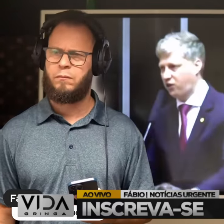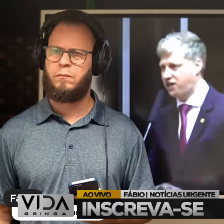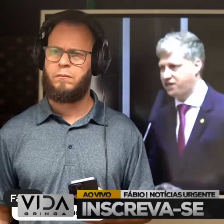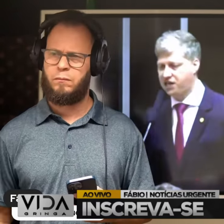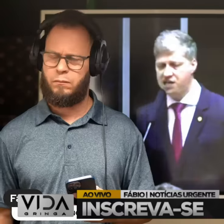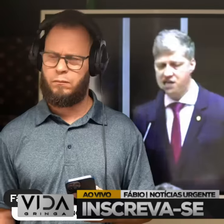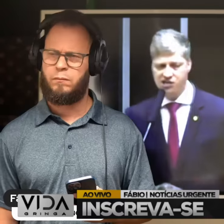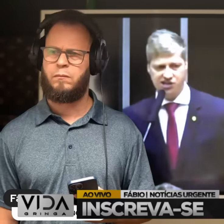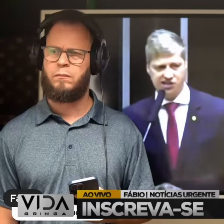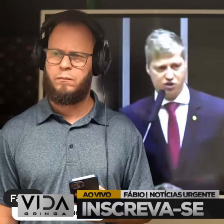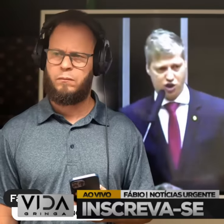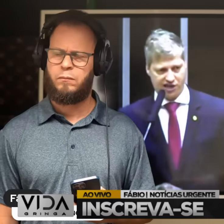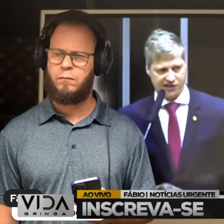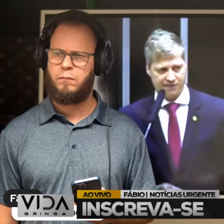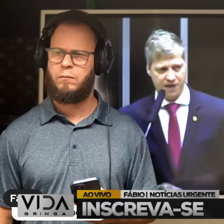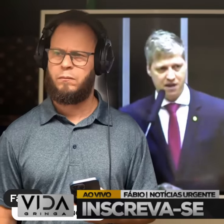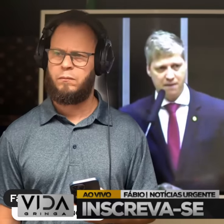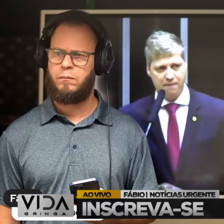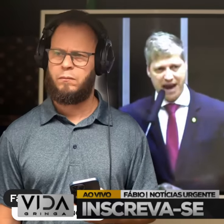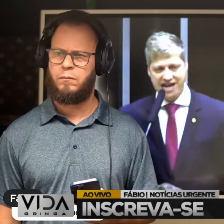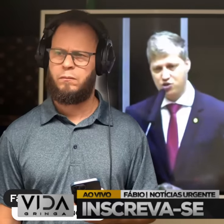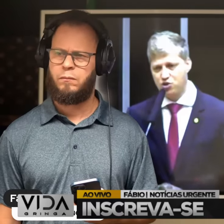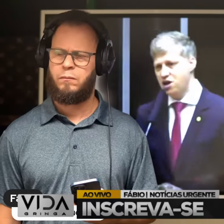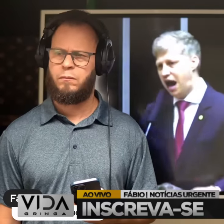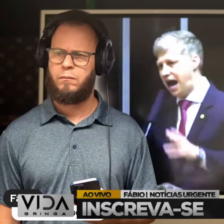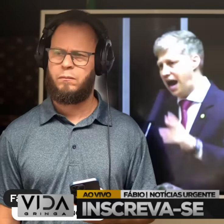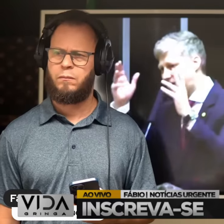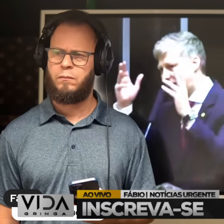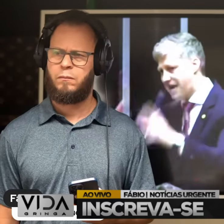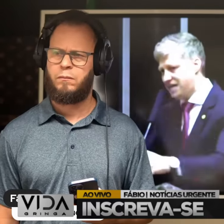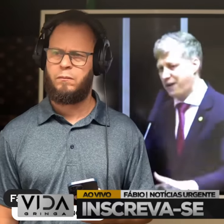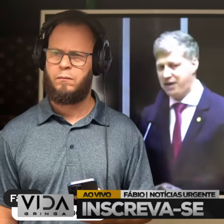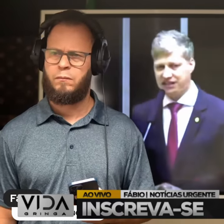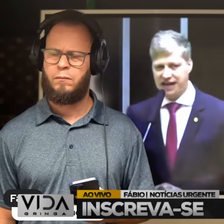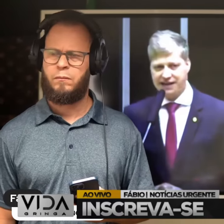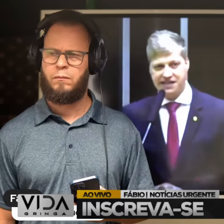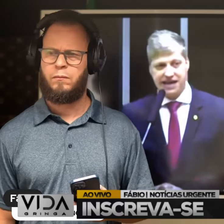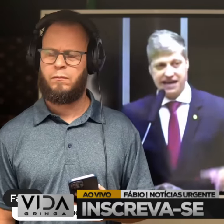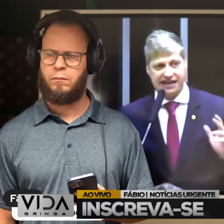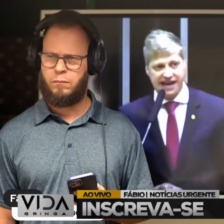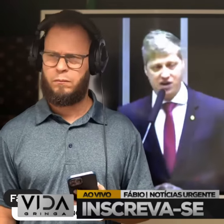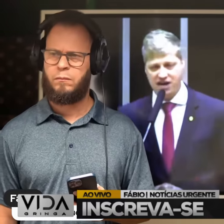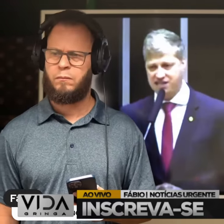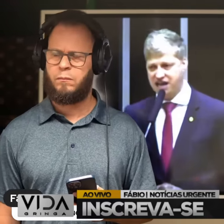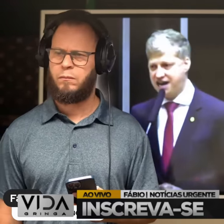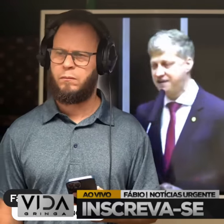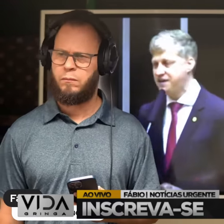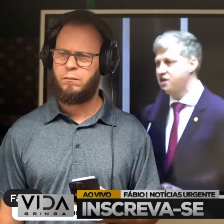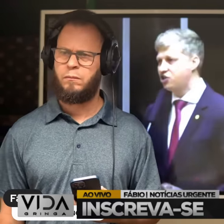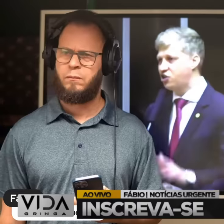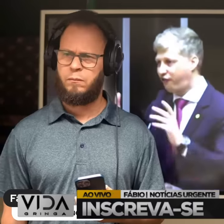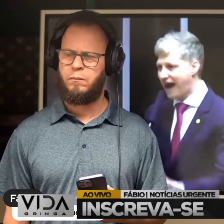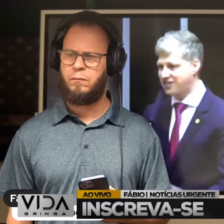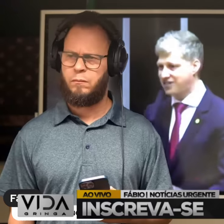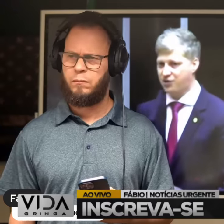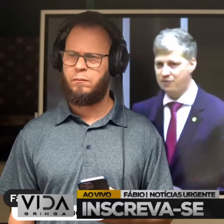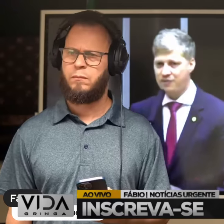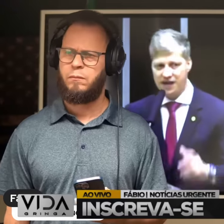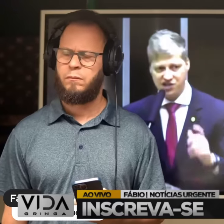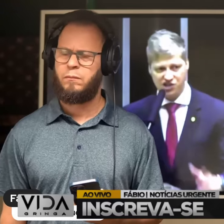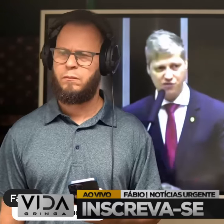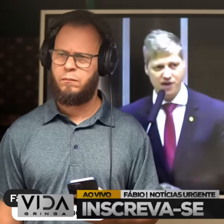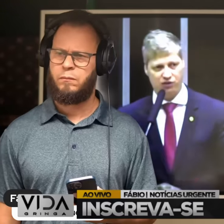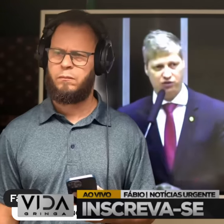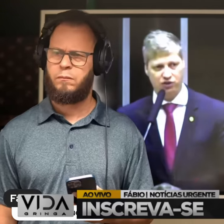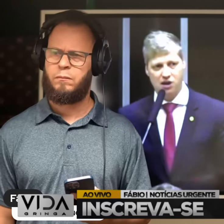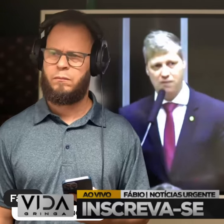respeitando a lista de inscrições. Peço àqueles parlamentares que ainda queiram assinar que o façam